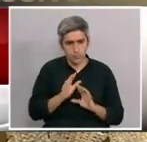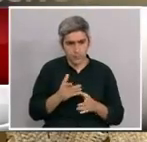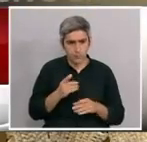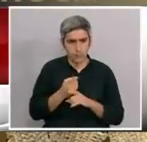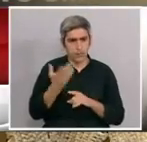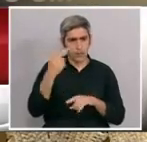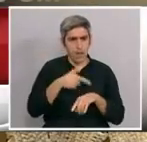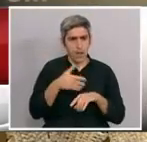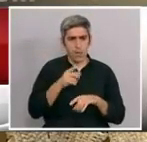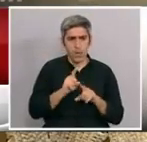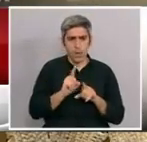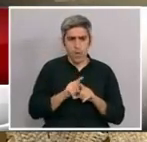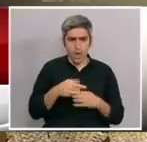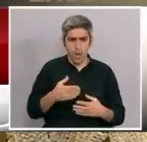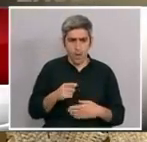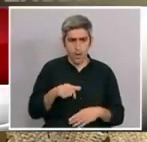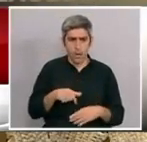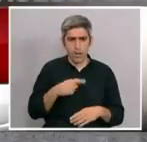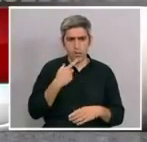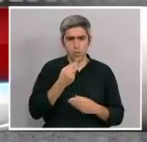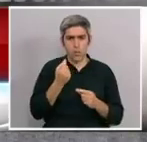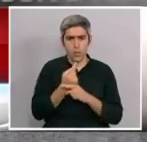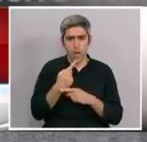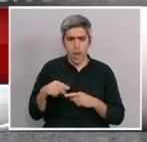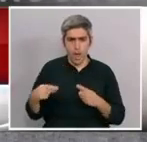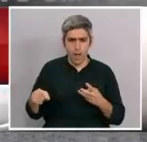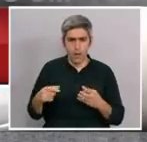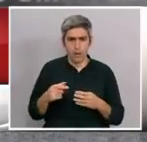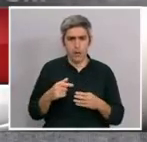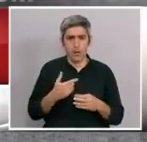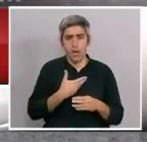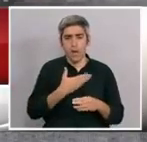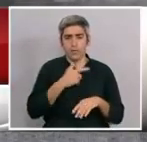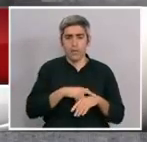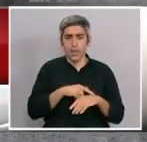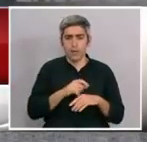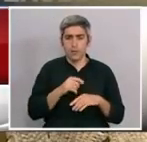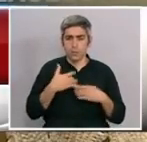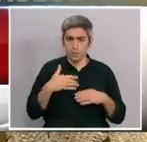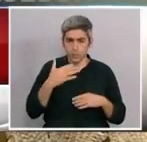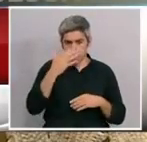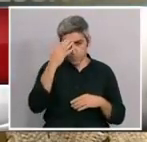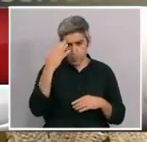naquela altura não era como hoje, hoje já há muito. Naquele tempo ela tinha que...